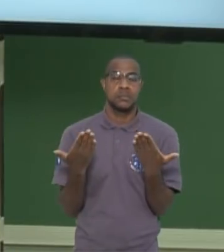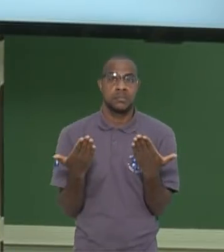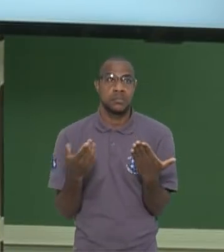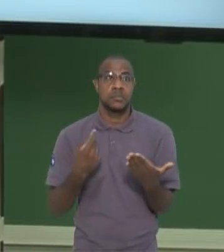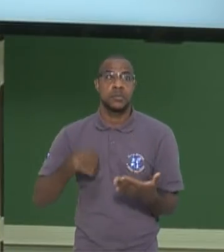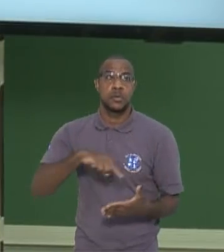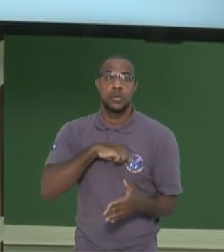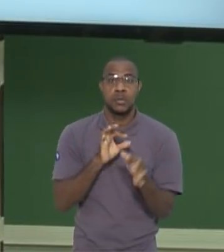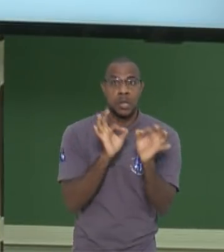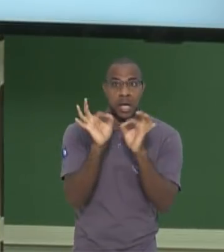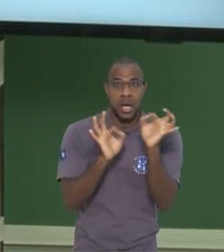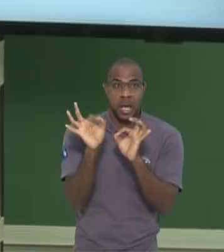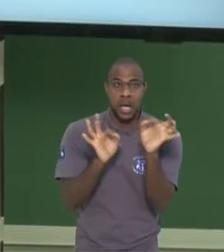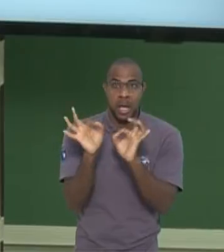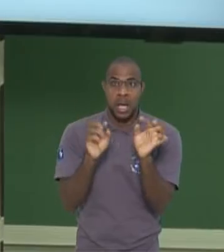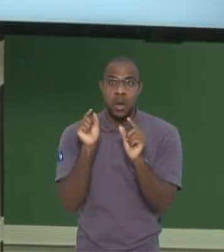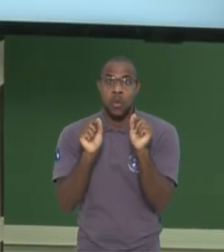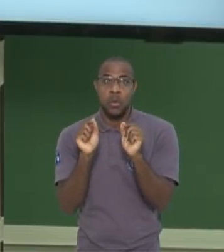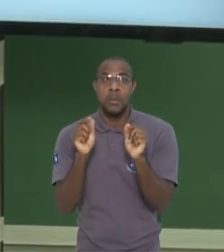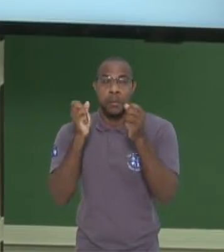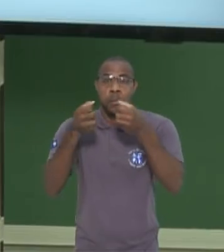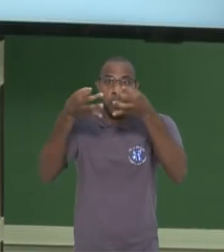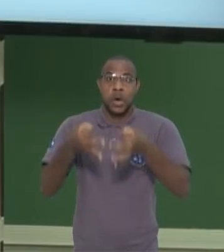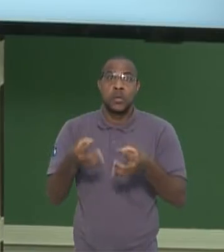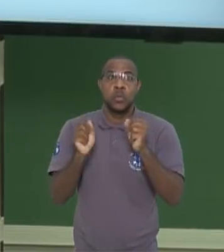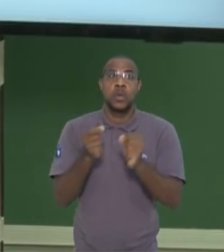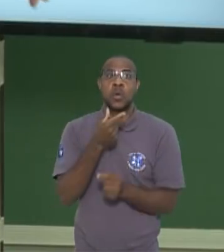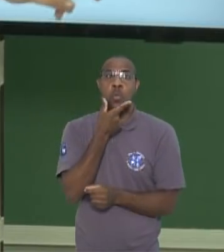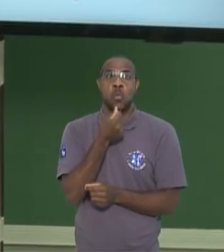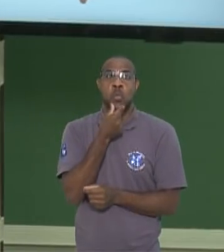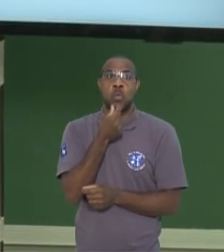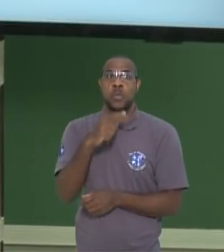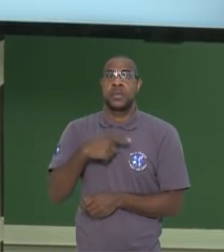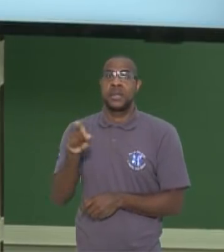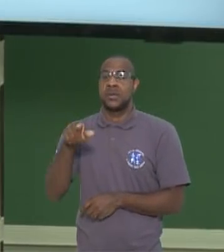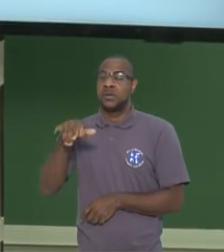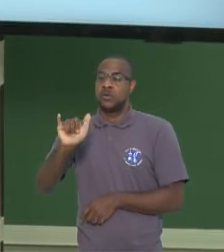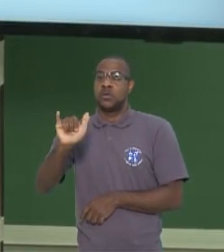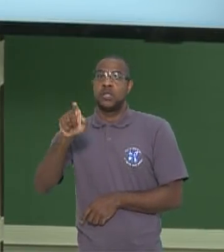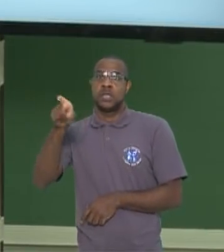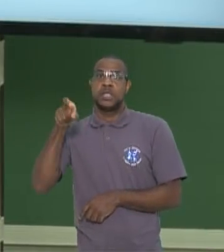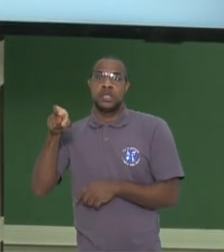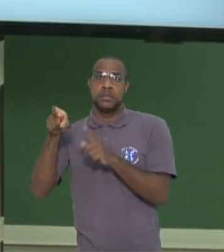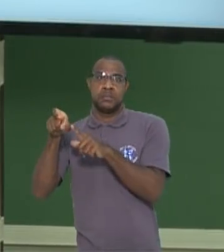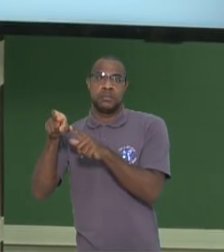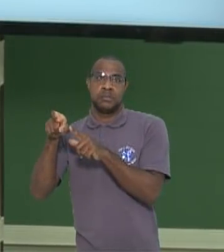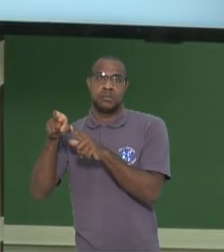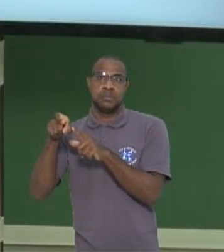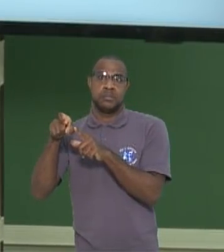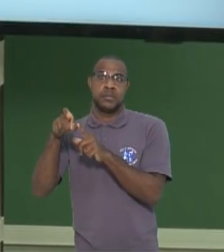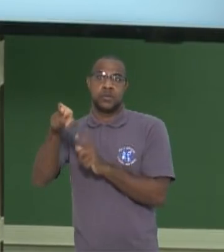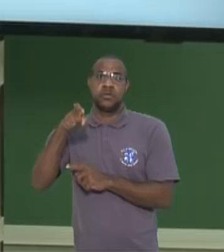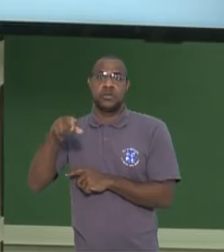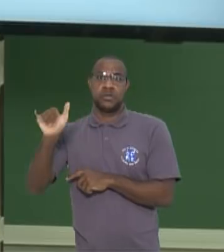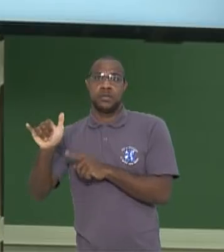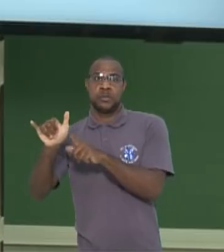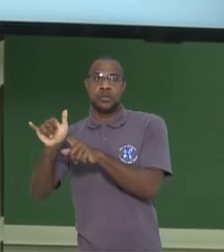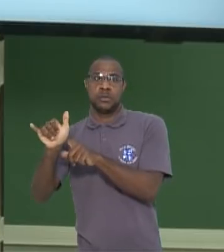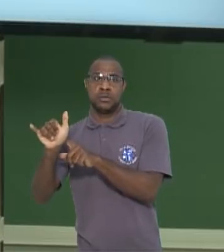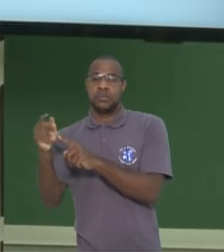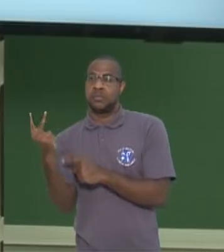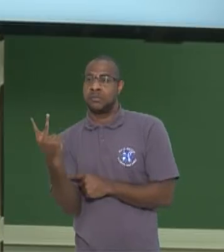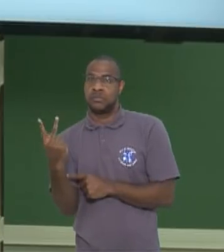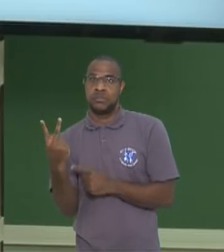estão organizados em pares e eu ainda posso afirmar que é um homem, porque tem o X e tem o Y, certo? Então está aqui o nosso cariótipo de um